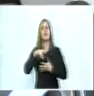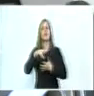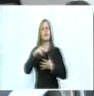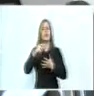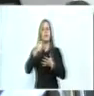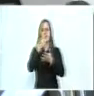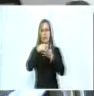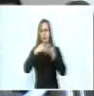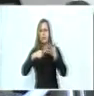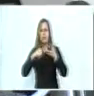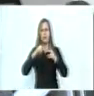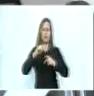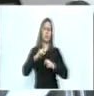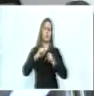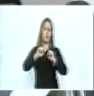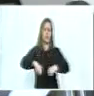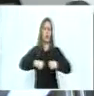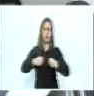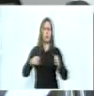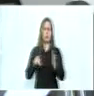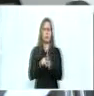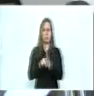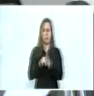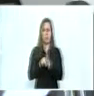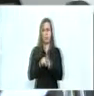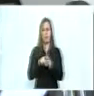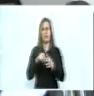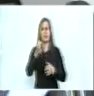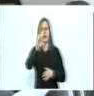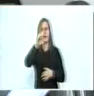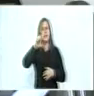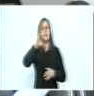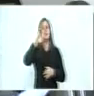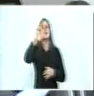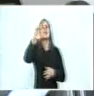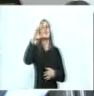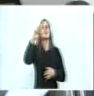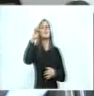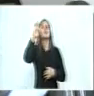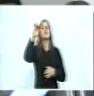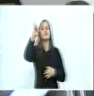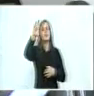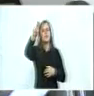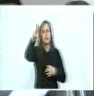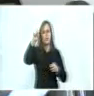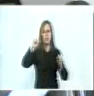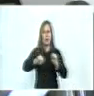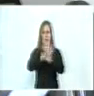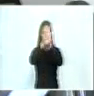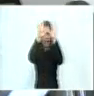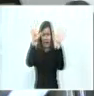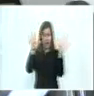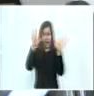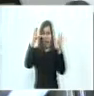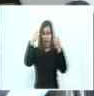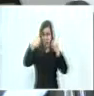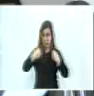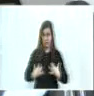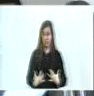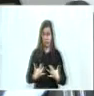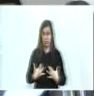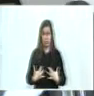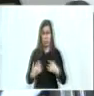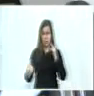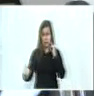ambas de autoria do Poder Executivo. Verifica-se, portanto, de forma clara e objetiva, que a